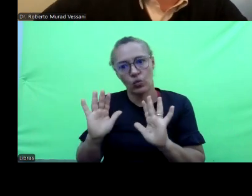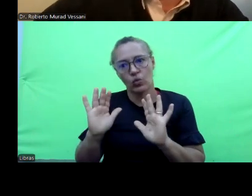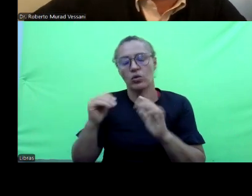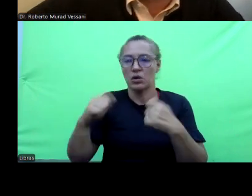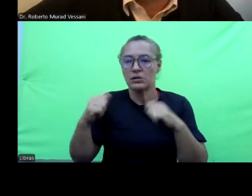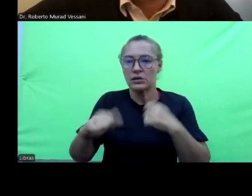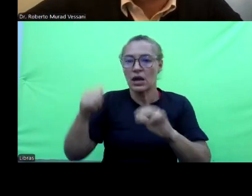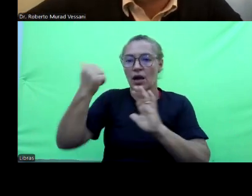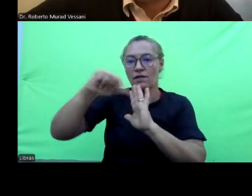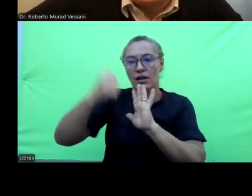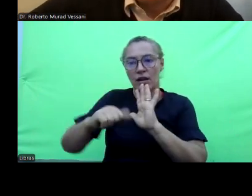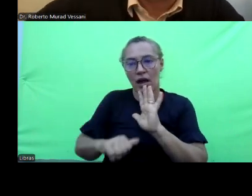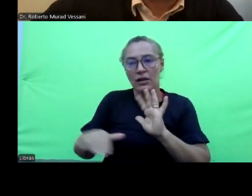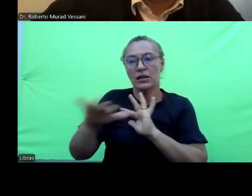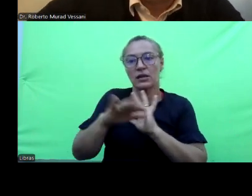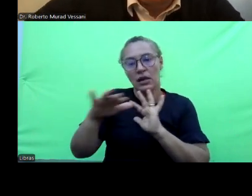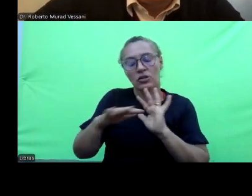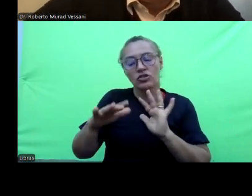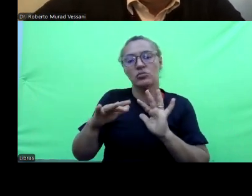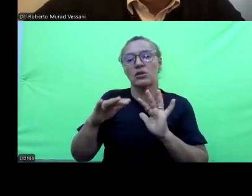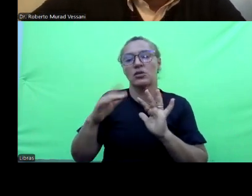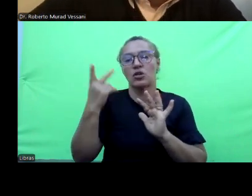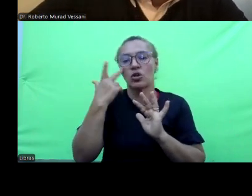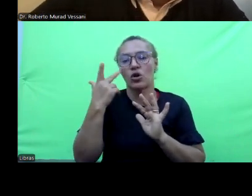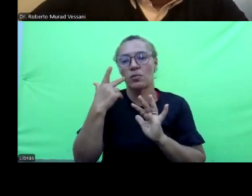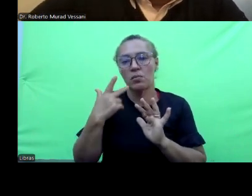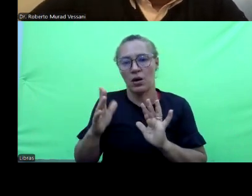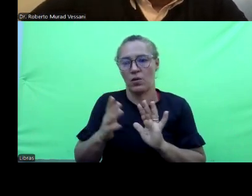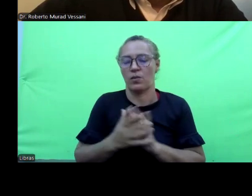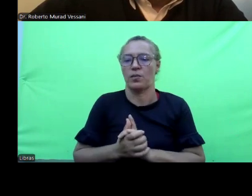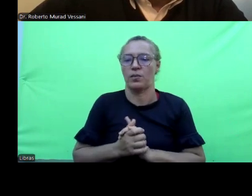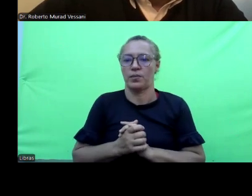considerada dentro de uma faixa normal, tá?